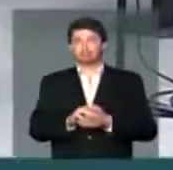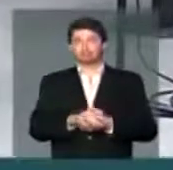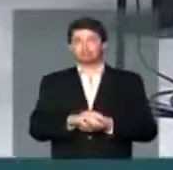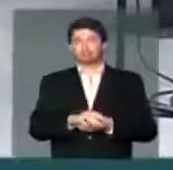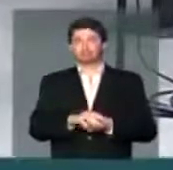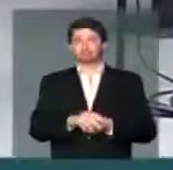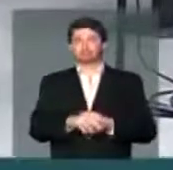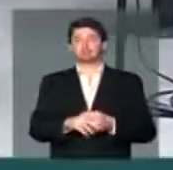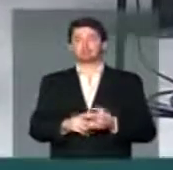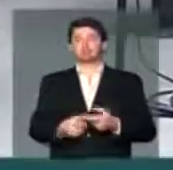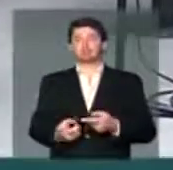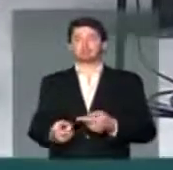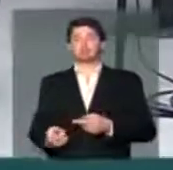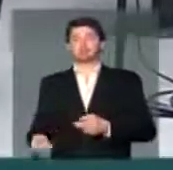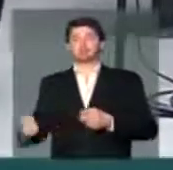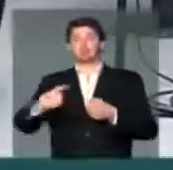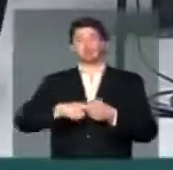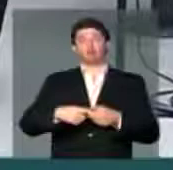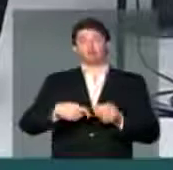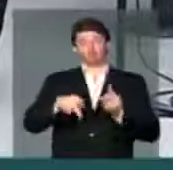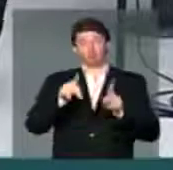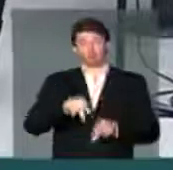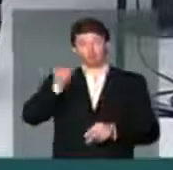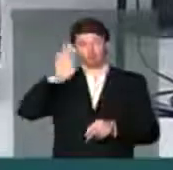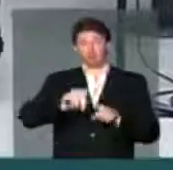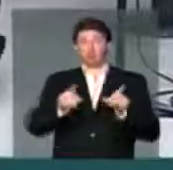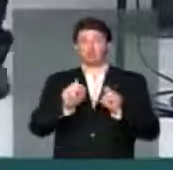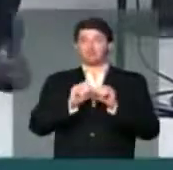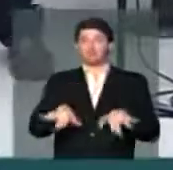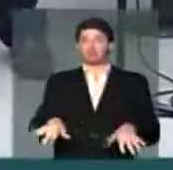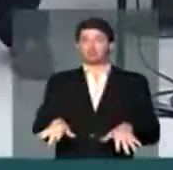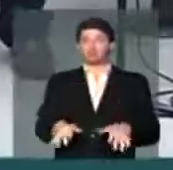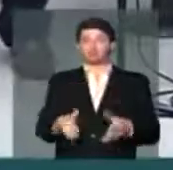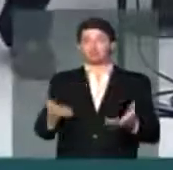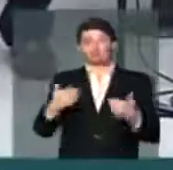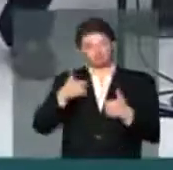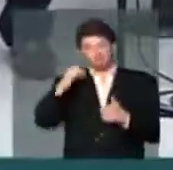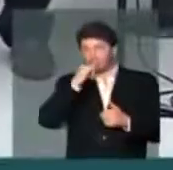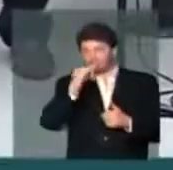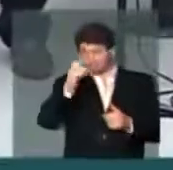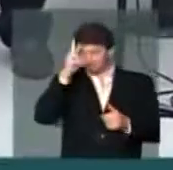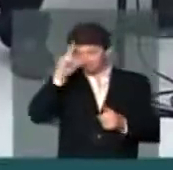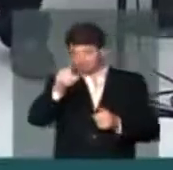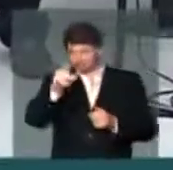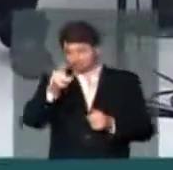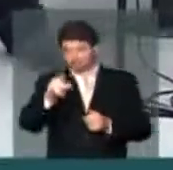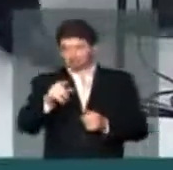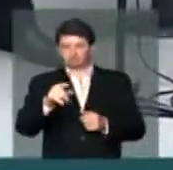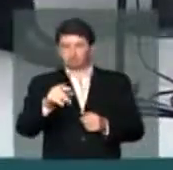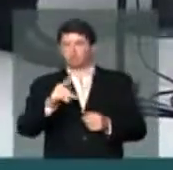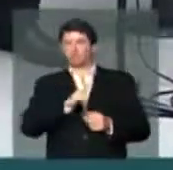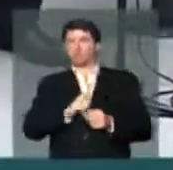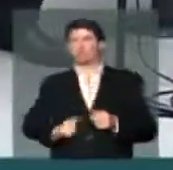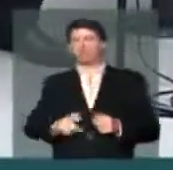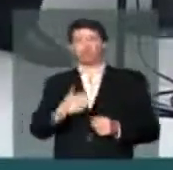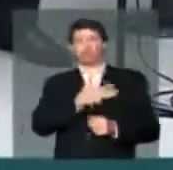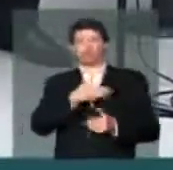vezes, retribuem ao povo brasileiro com prejuízo. E eu queria lembrar a Vossa Excelência que no final do governo